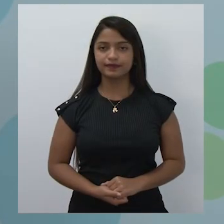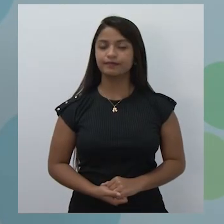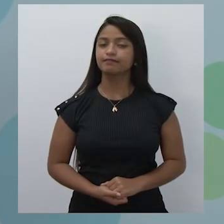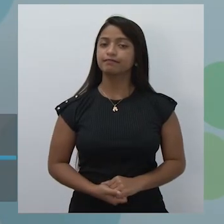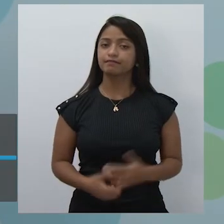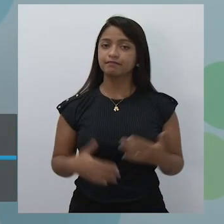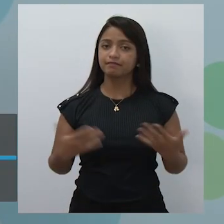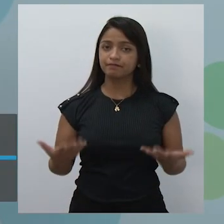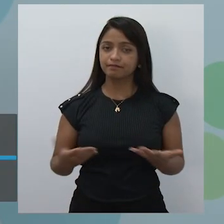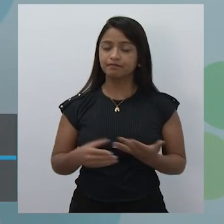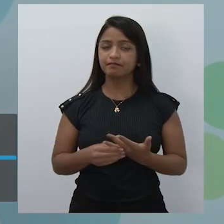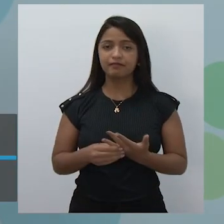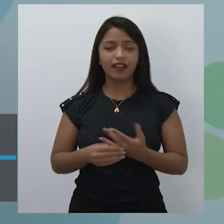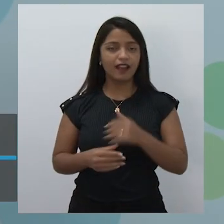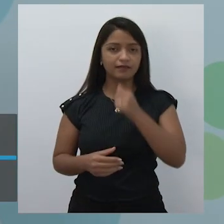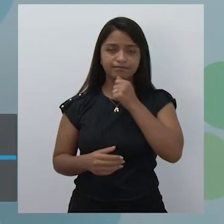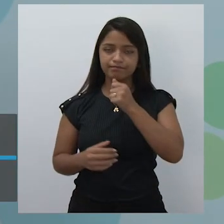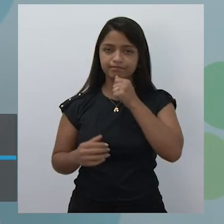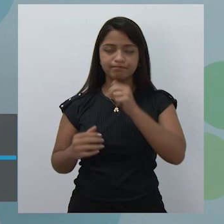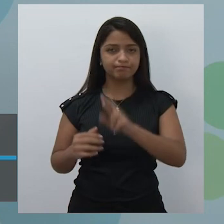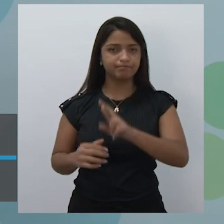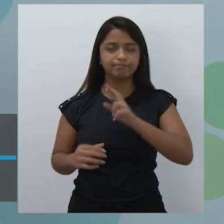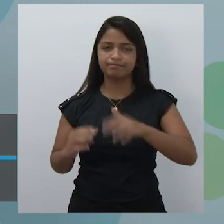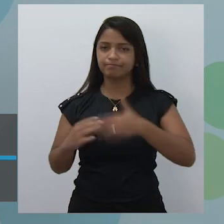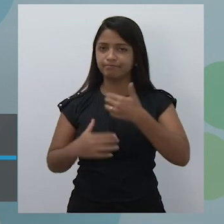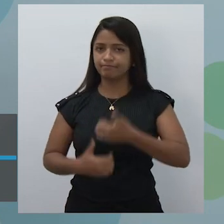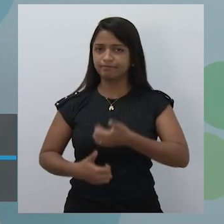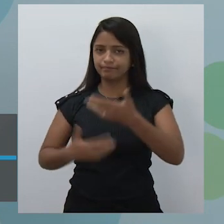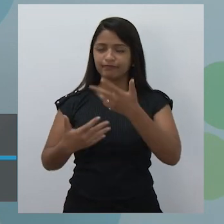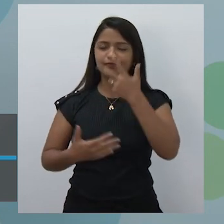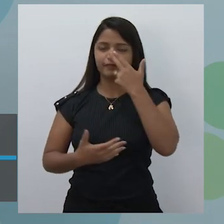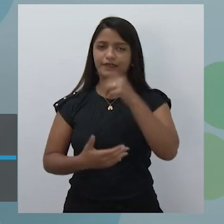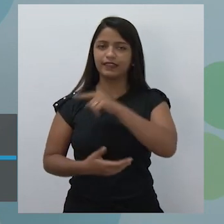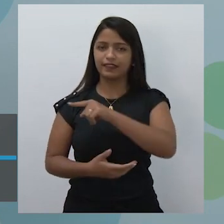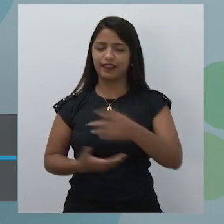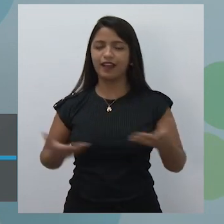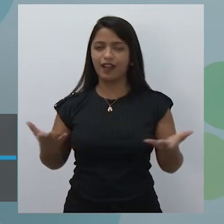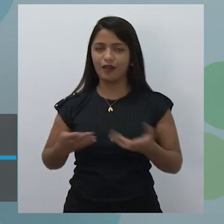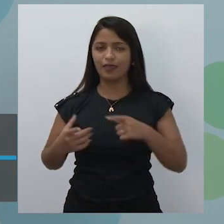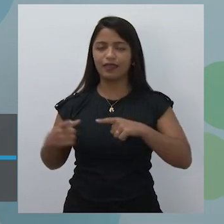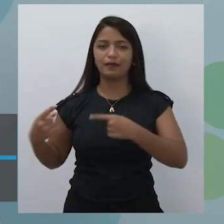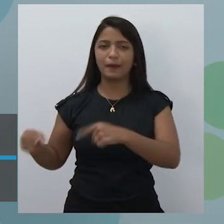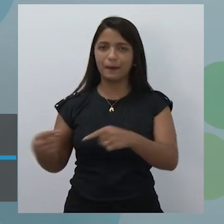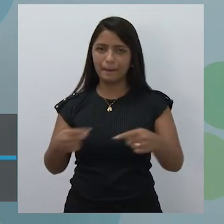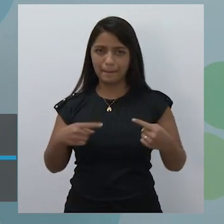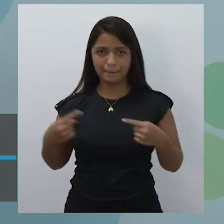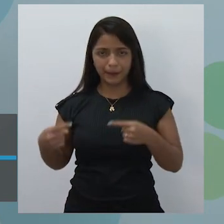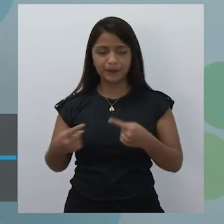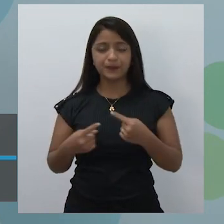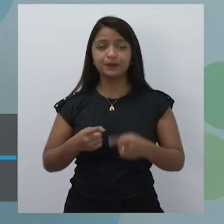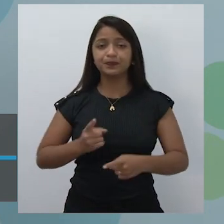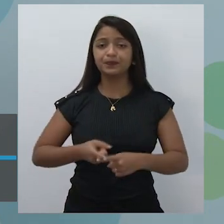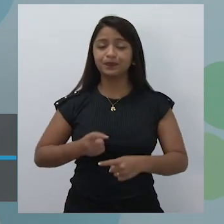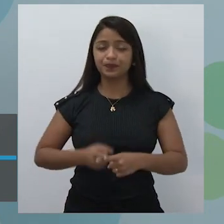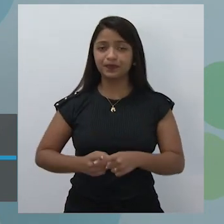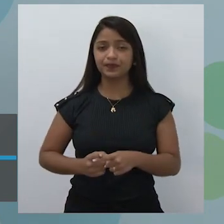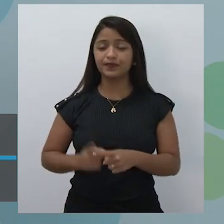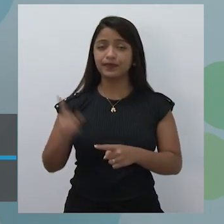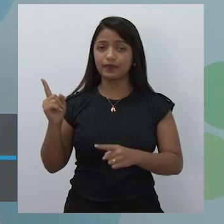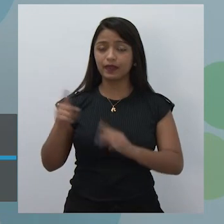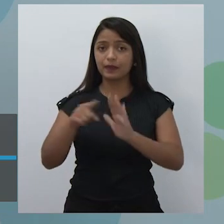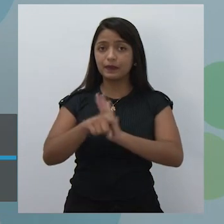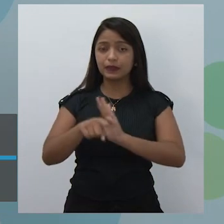Ei, ninguém respondeu ainda, porque com toda certeza estão discutindo entre si, não é? São perguntas, não